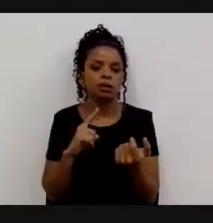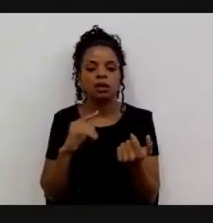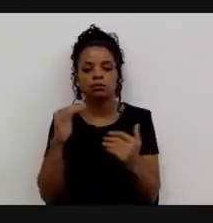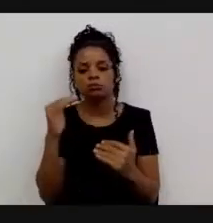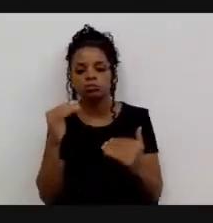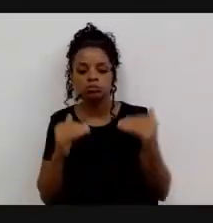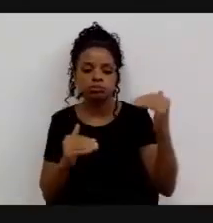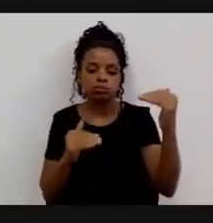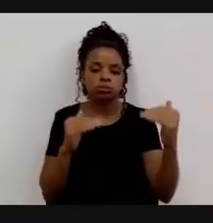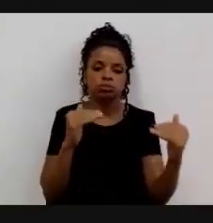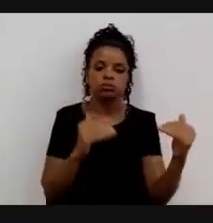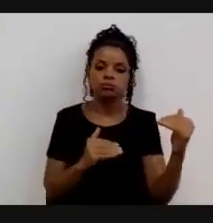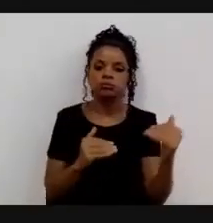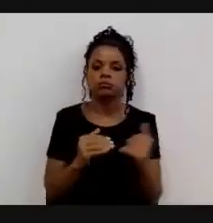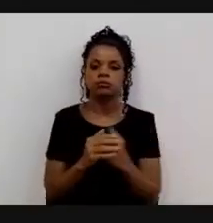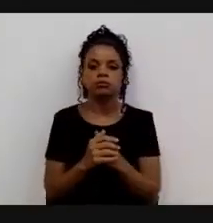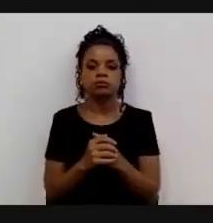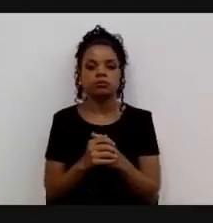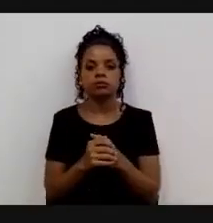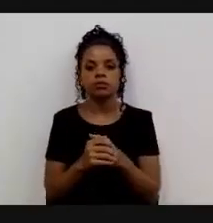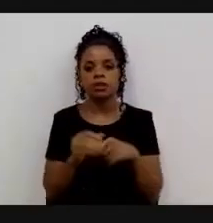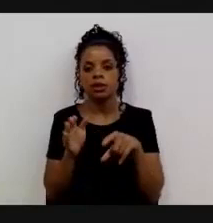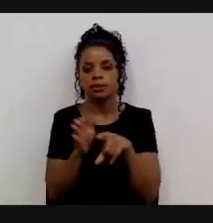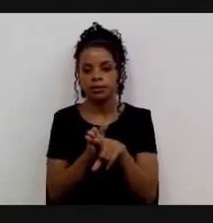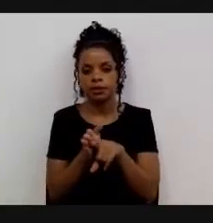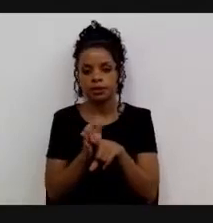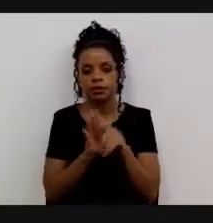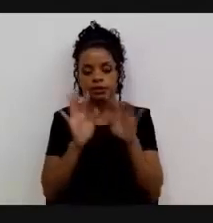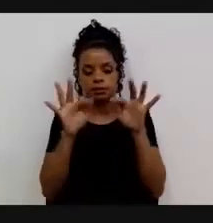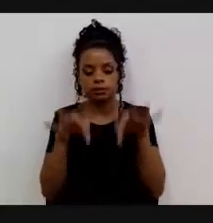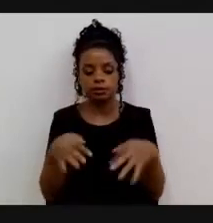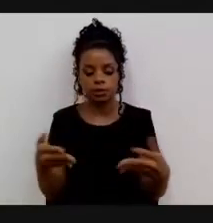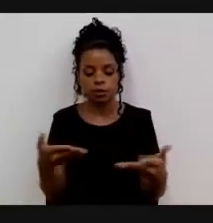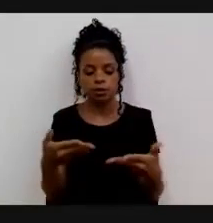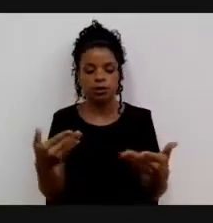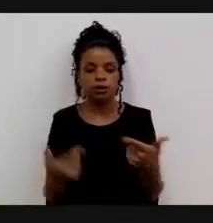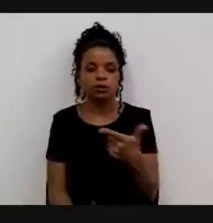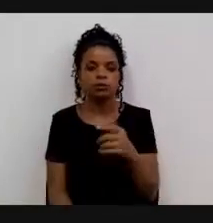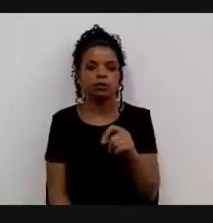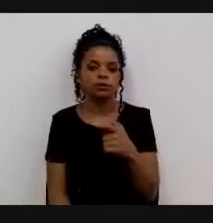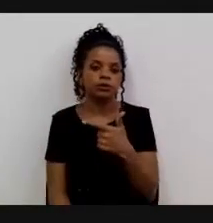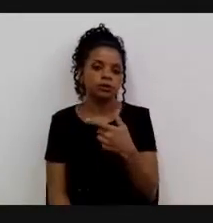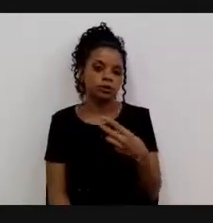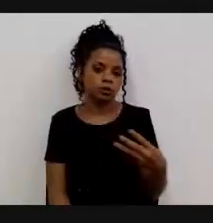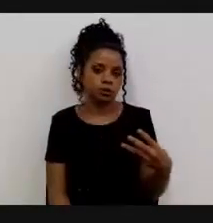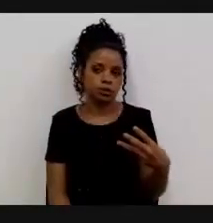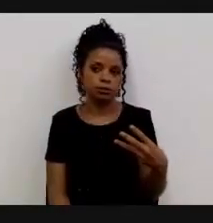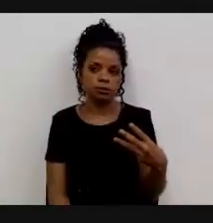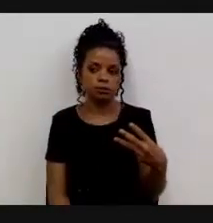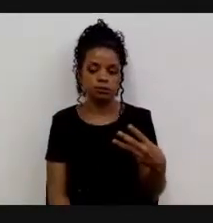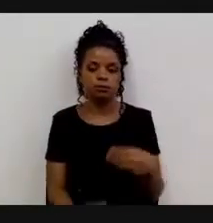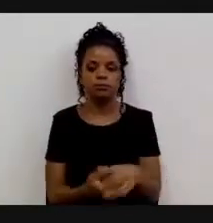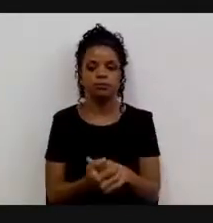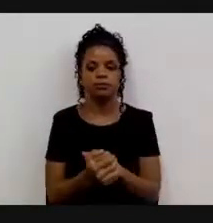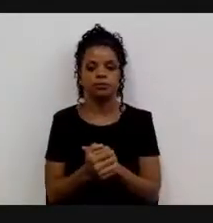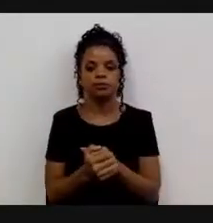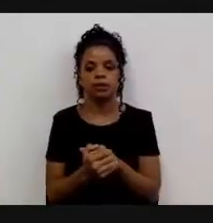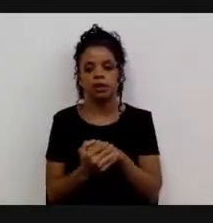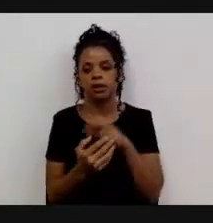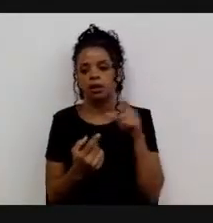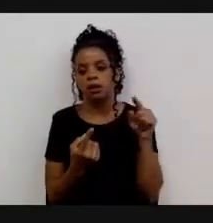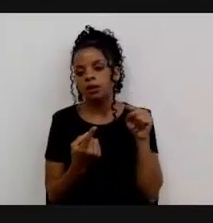outras. E a pesquisa findou agora em 2023. Também tivemos como